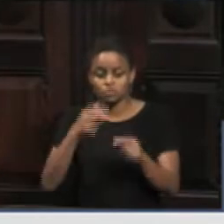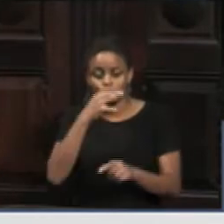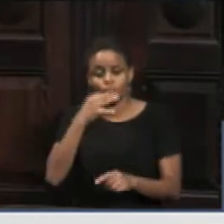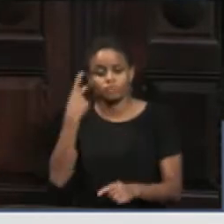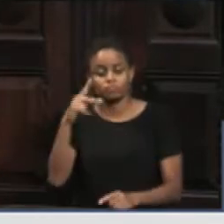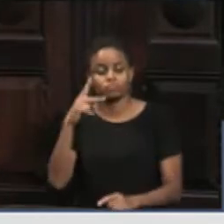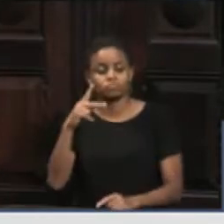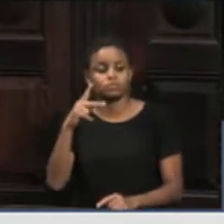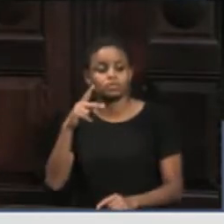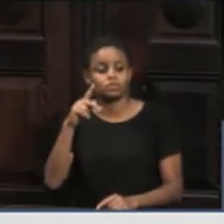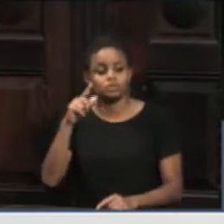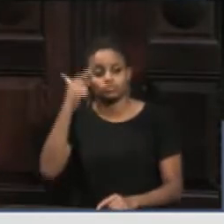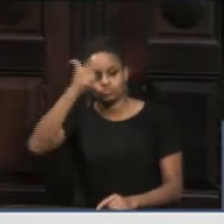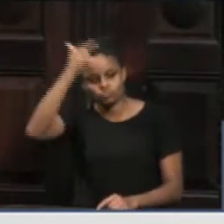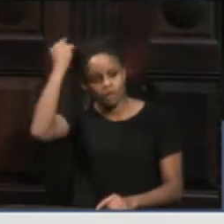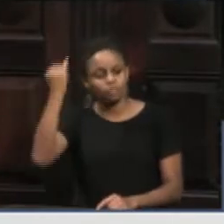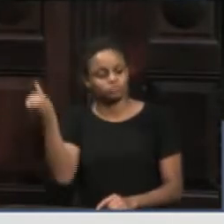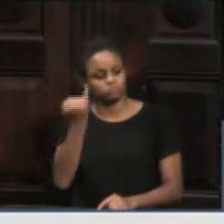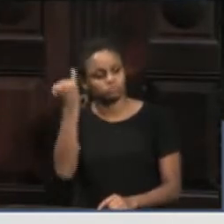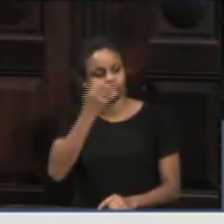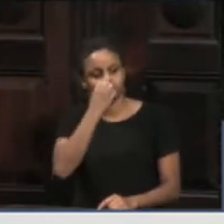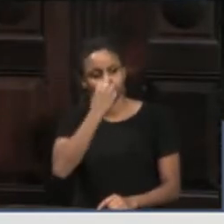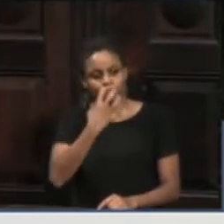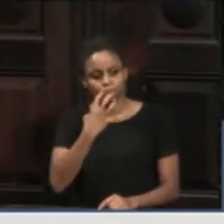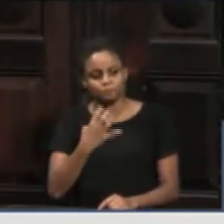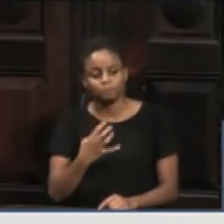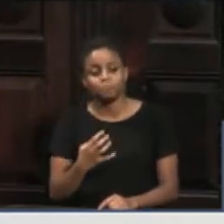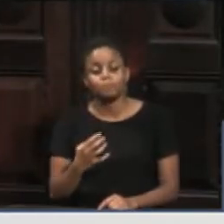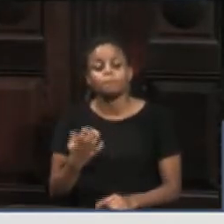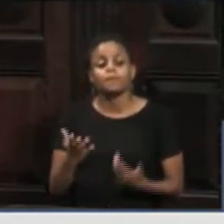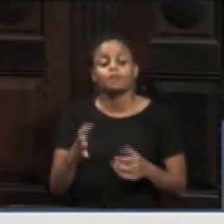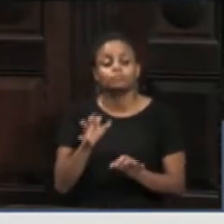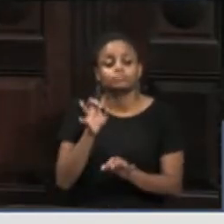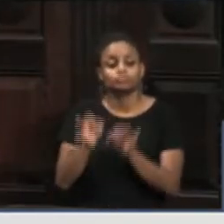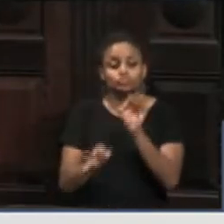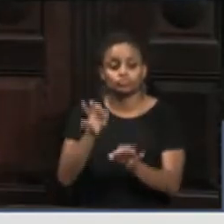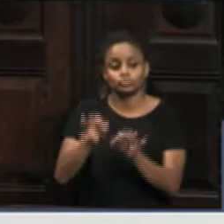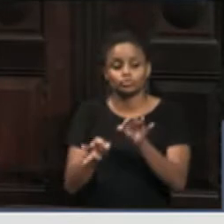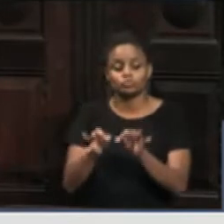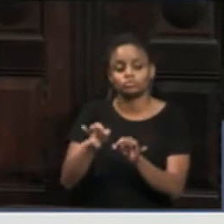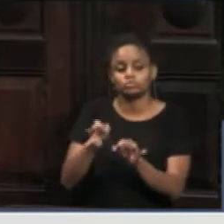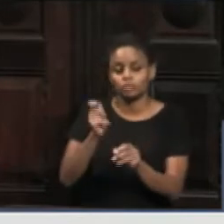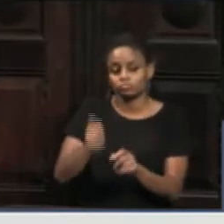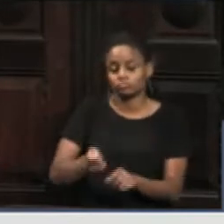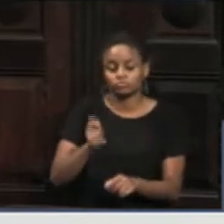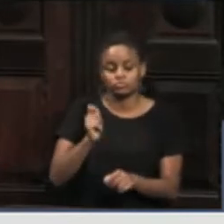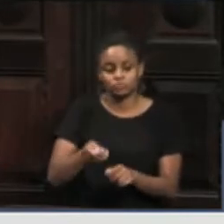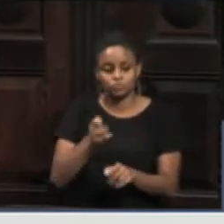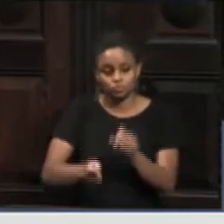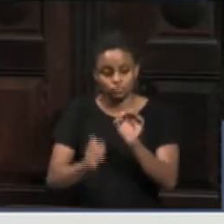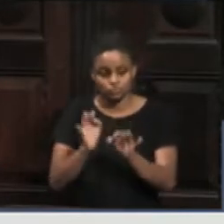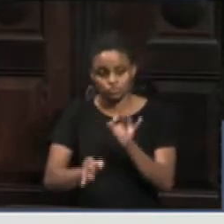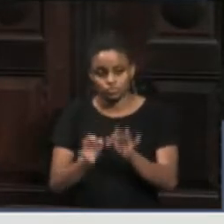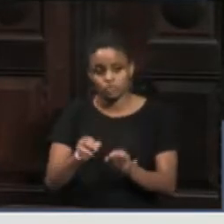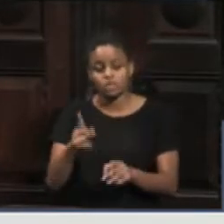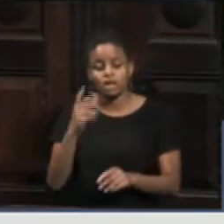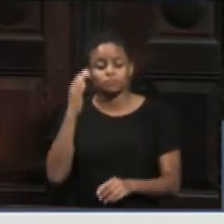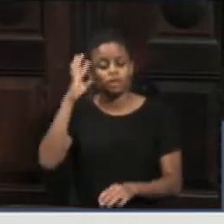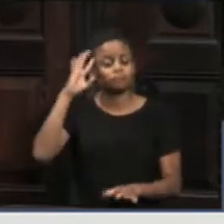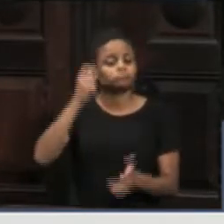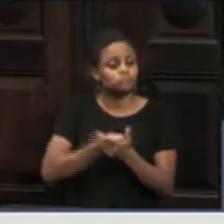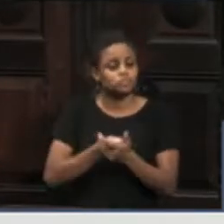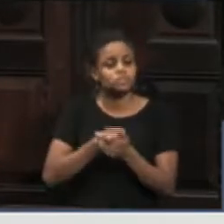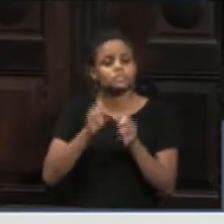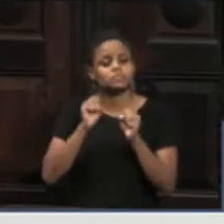para atender a demanda aí dos juízes de paz e o Tribunal de Justiça decidirá se deve ou não fazer